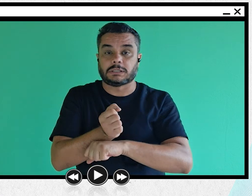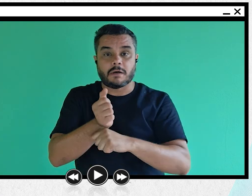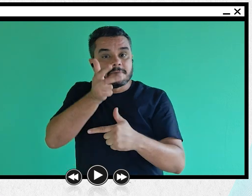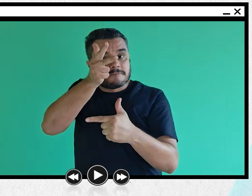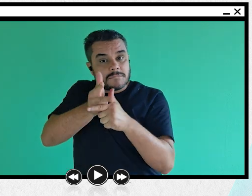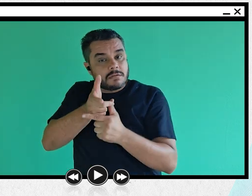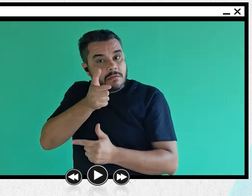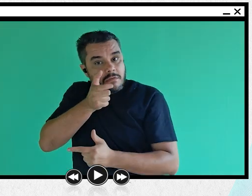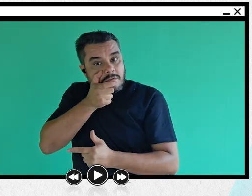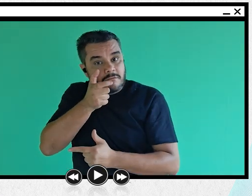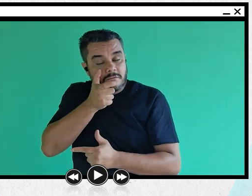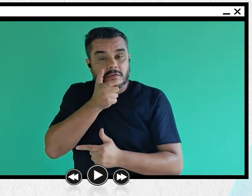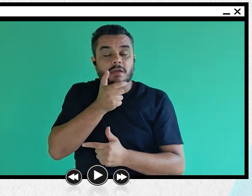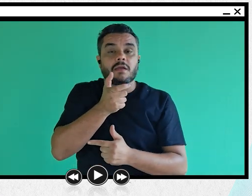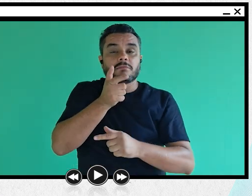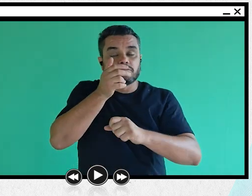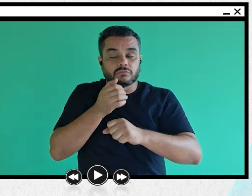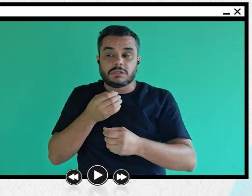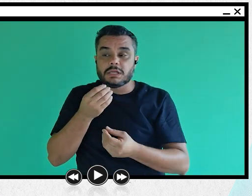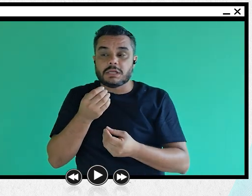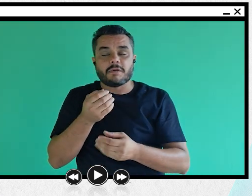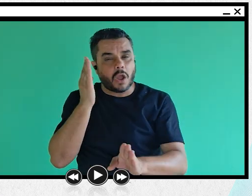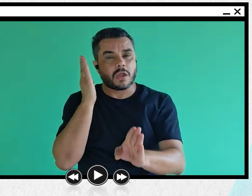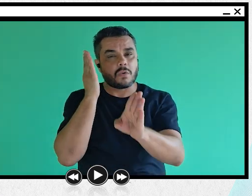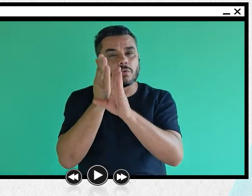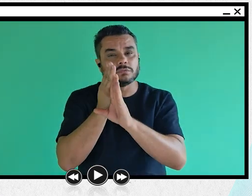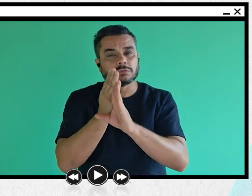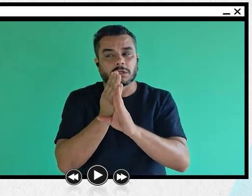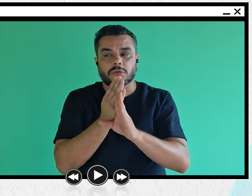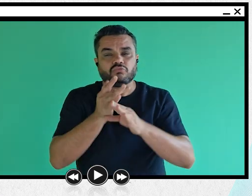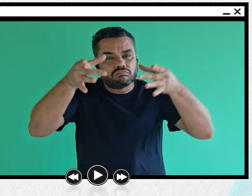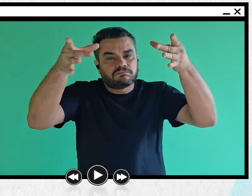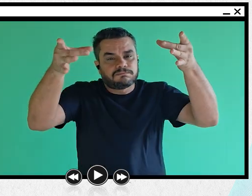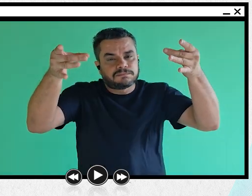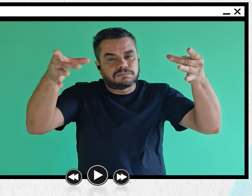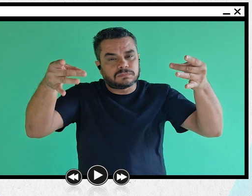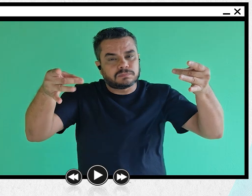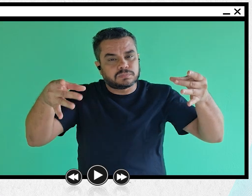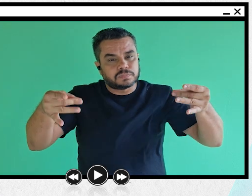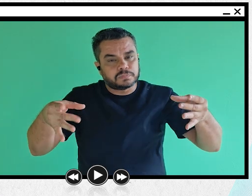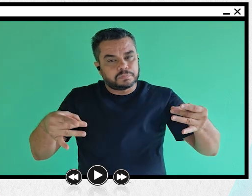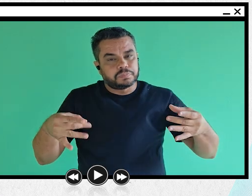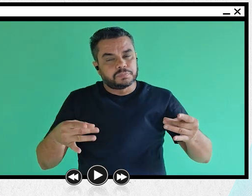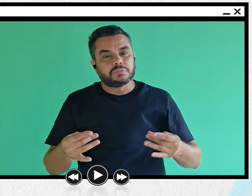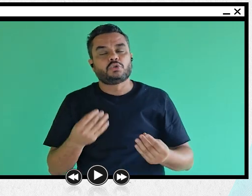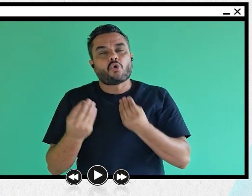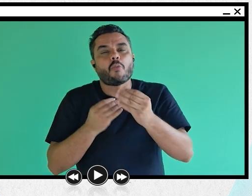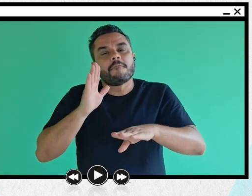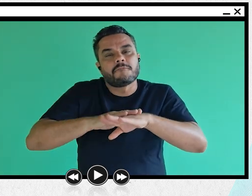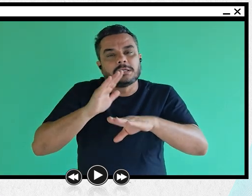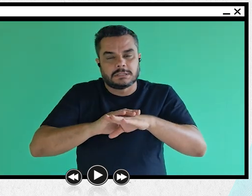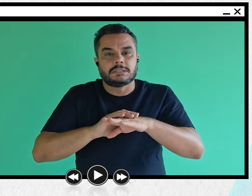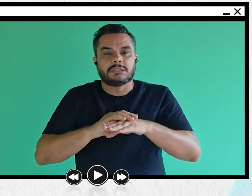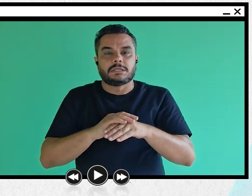vídeo, e nesse vídeo você vai encontrar também detalhes construtivos da